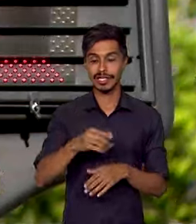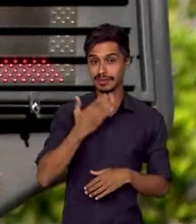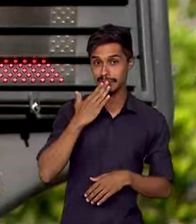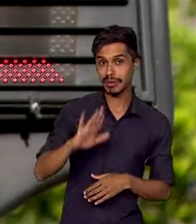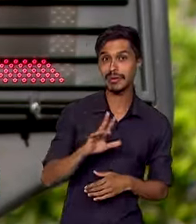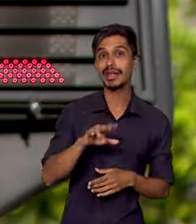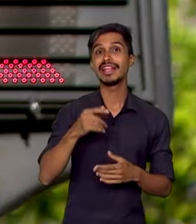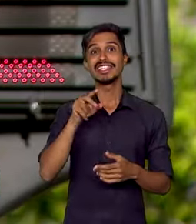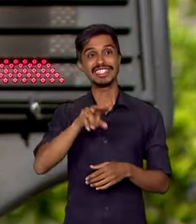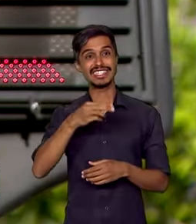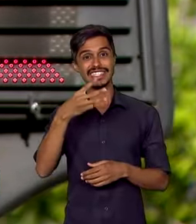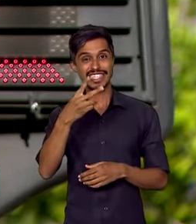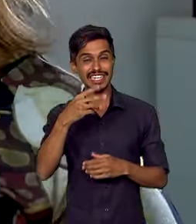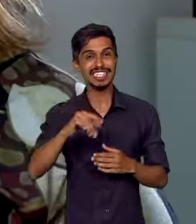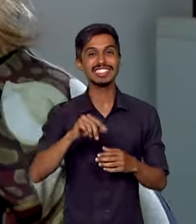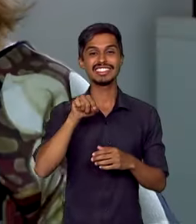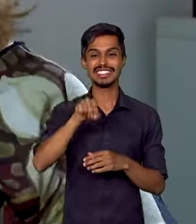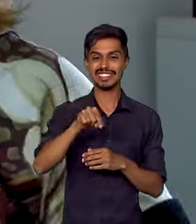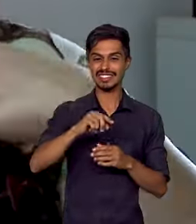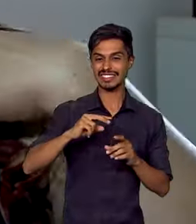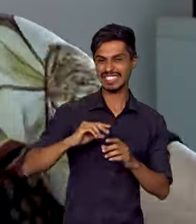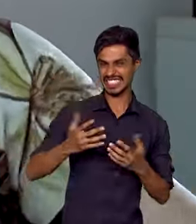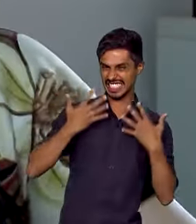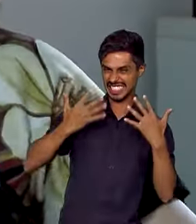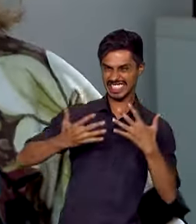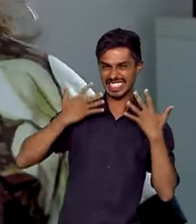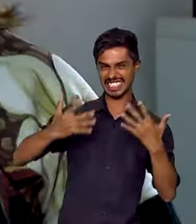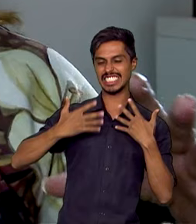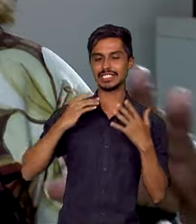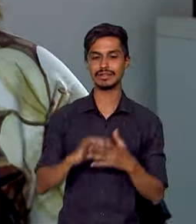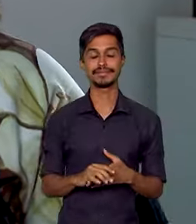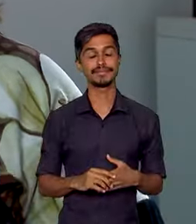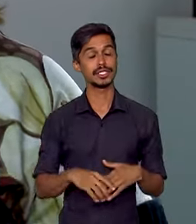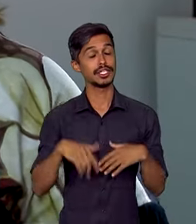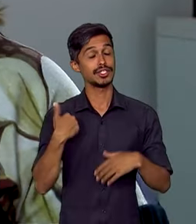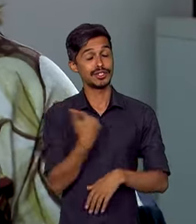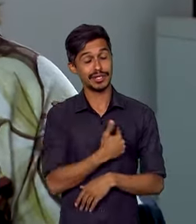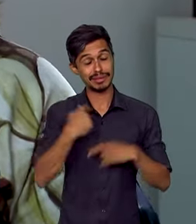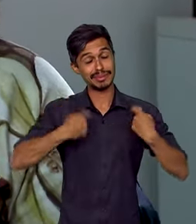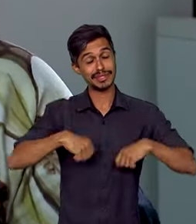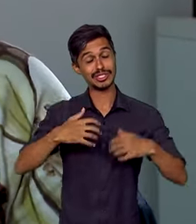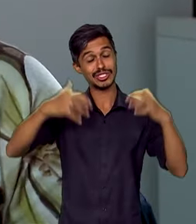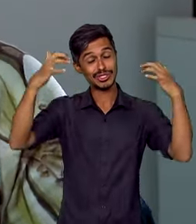mais quentes da história. Bastante rápido, porque estamos